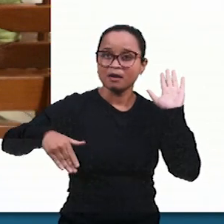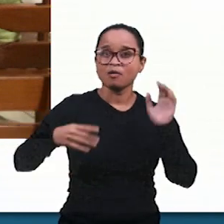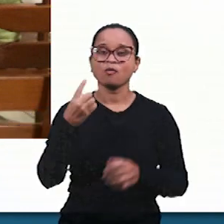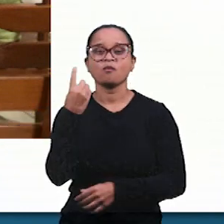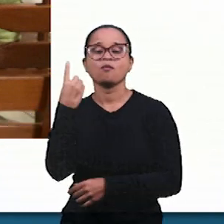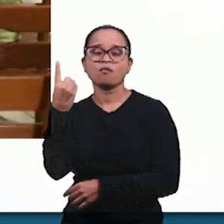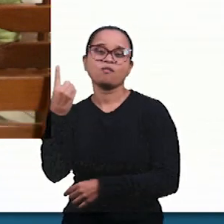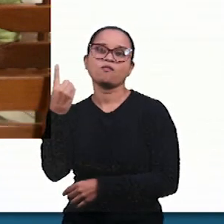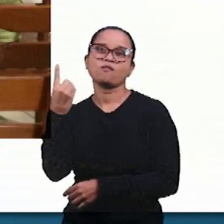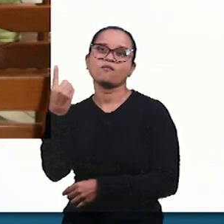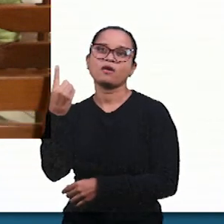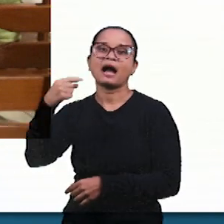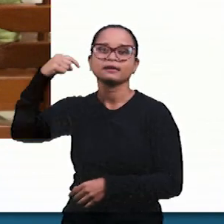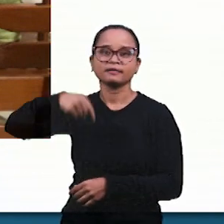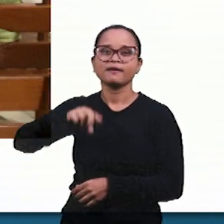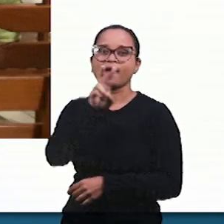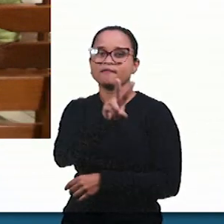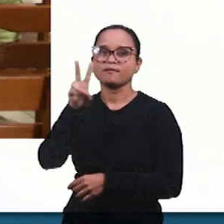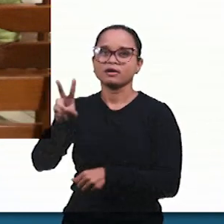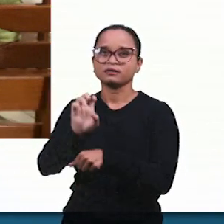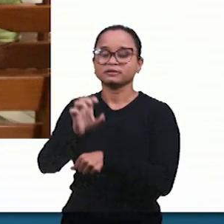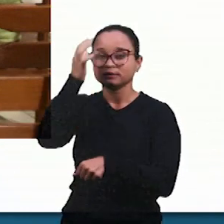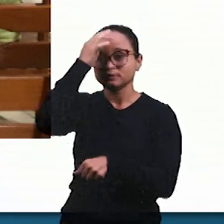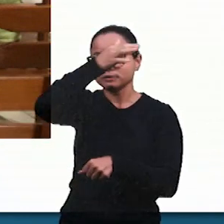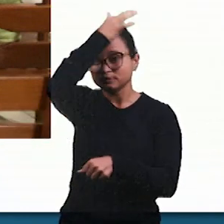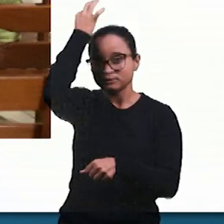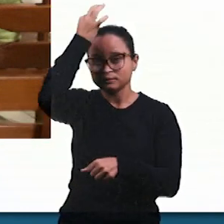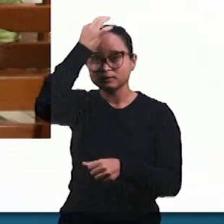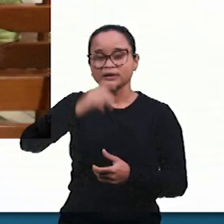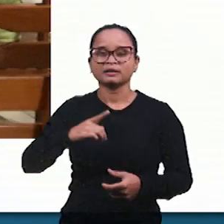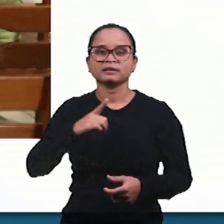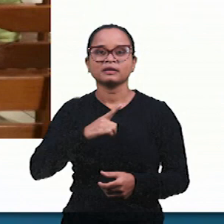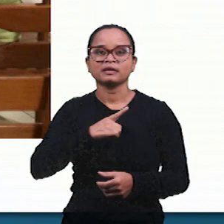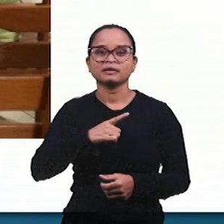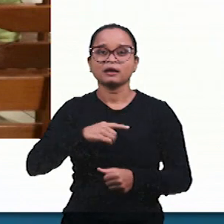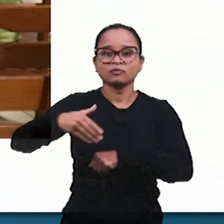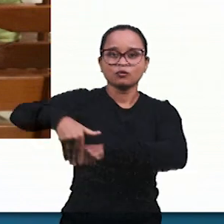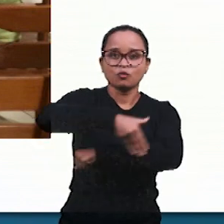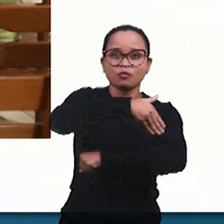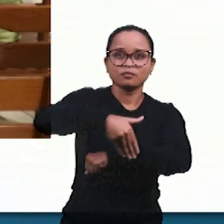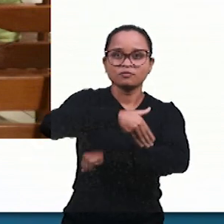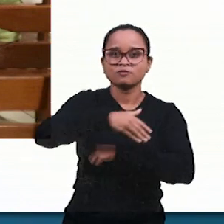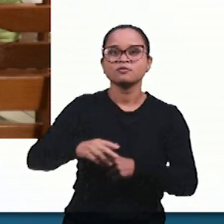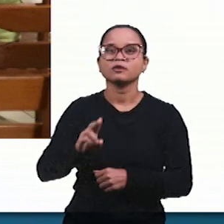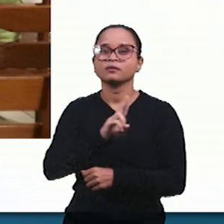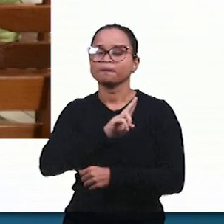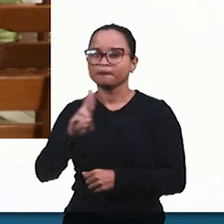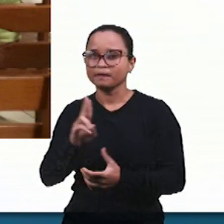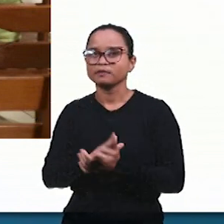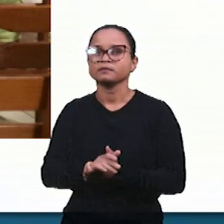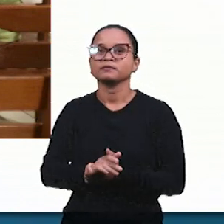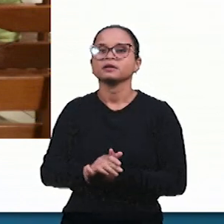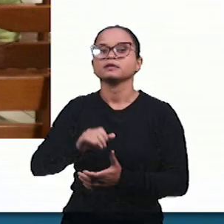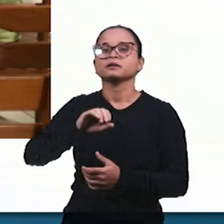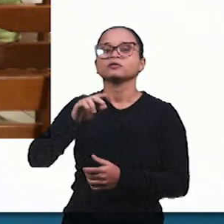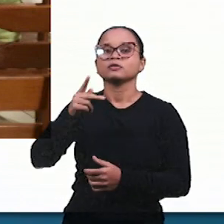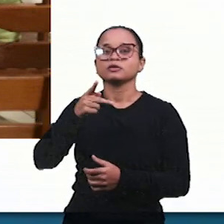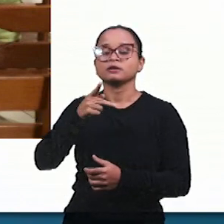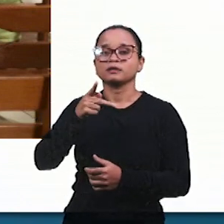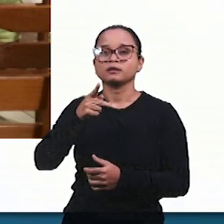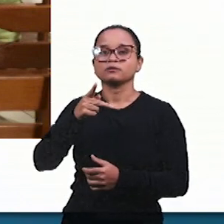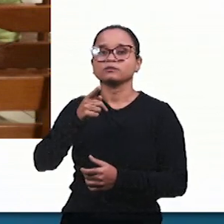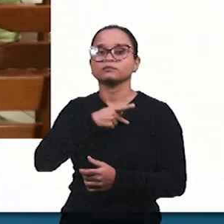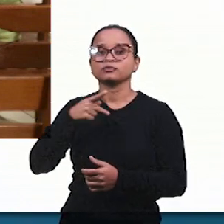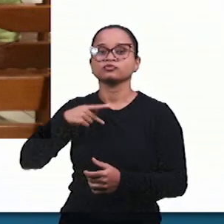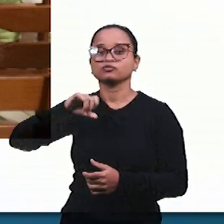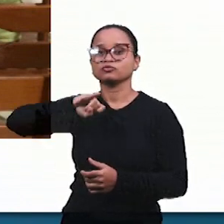1, né, que fica numa rua, inclusive, que tem o nome de um pastor, pastor Jonas Marques, é onde fica essa rua, que foi um